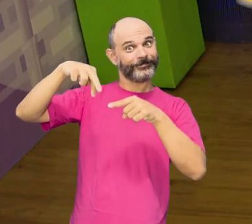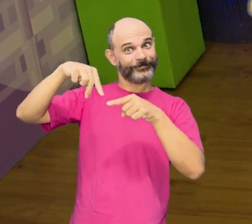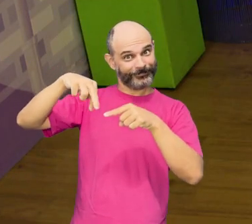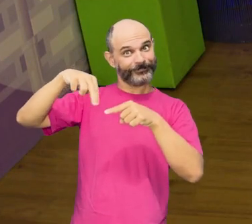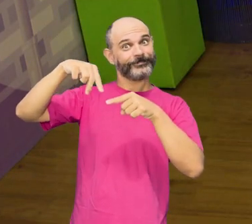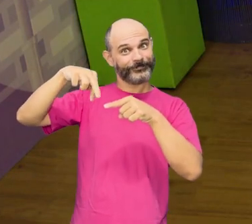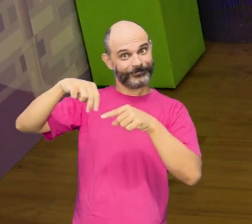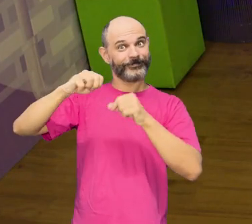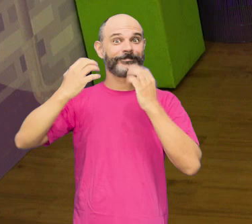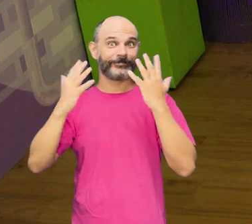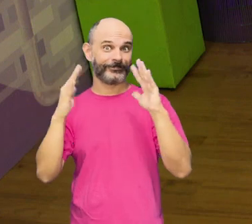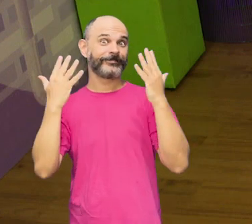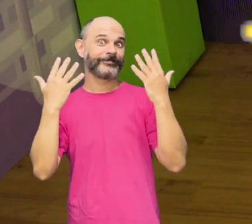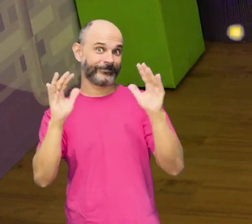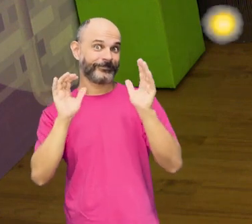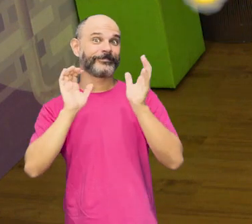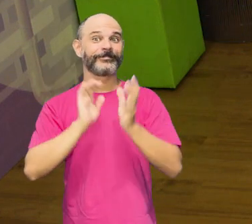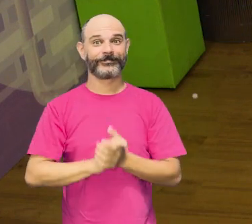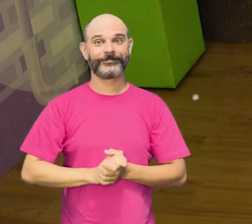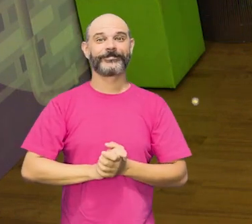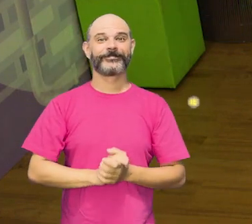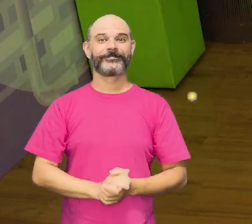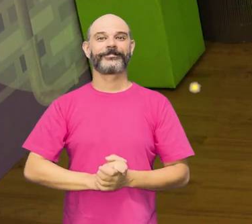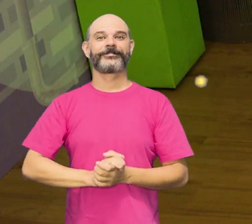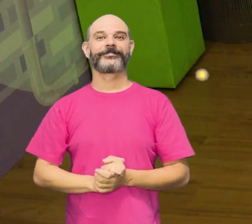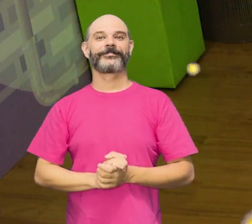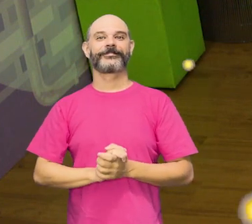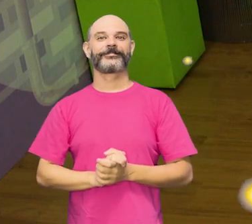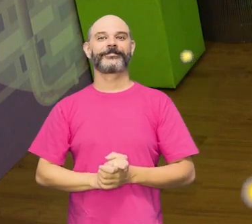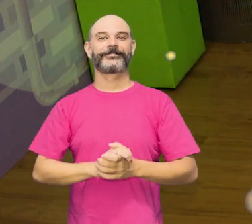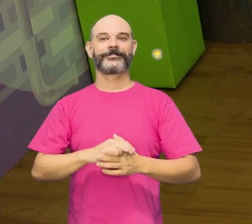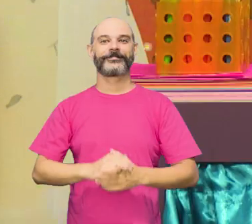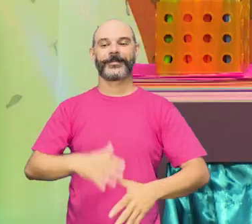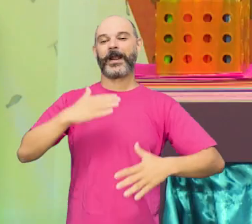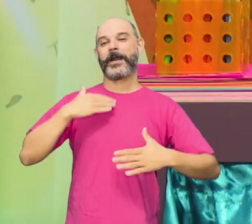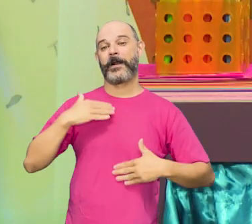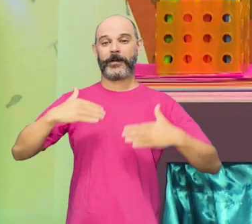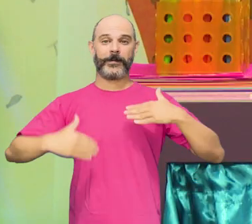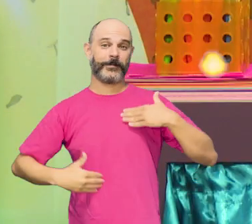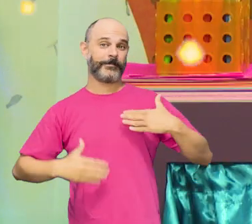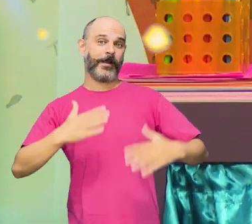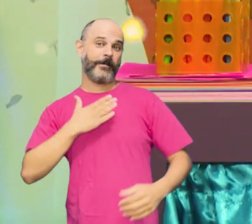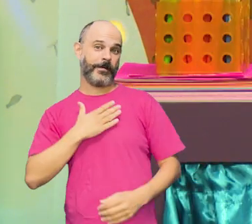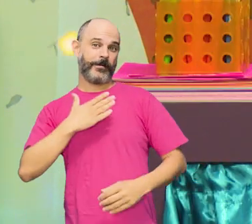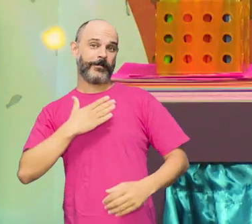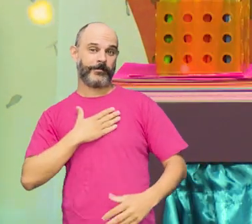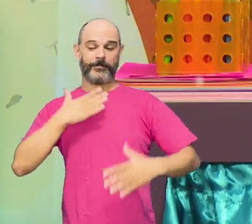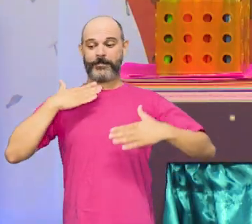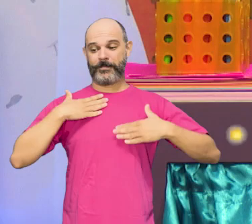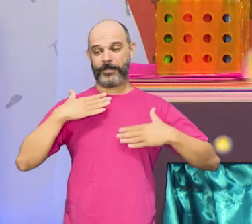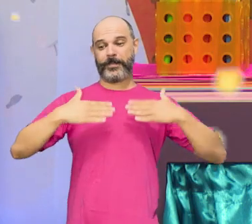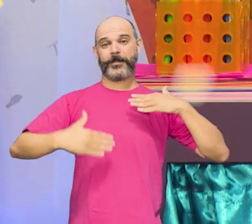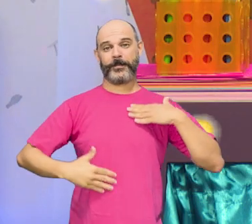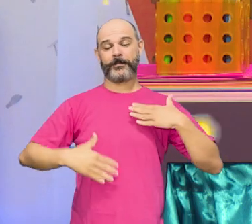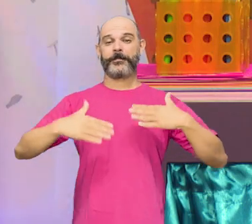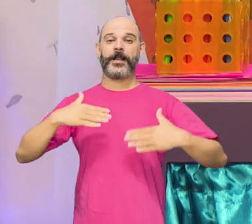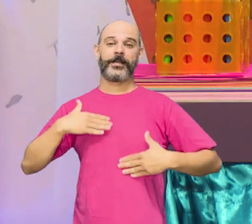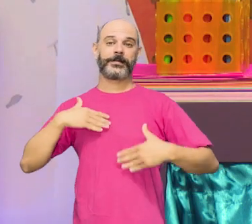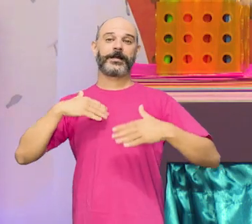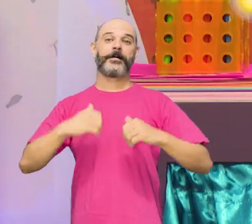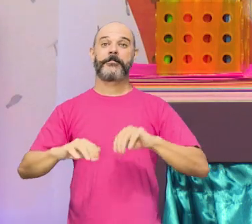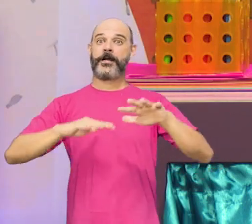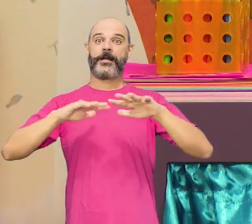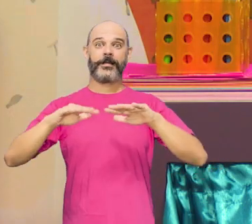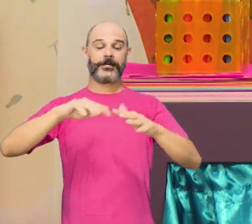ela balança, balança, lá, lá, lá, lá, lá, lá. Meu meu corpinho, meu